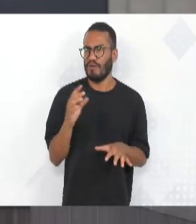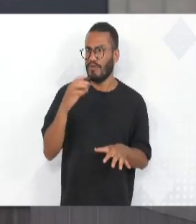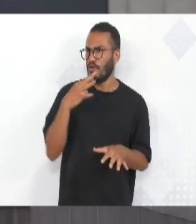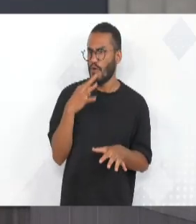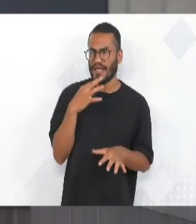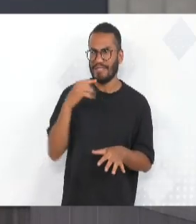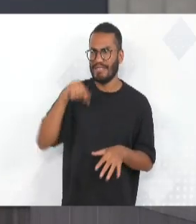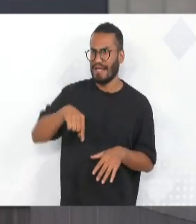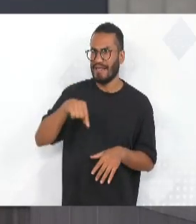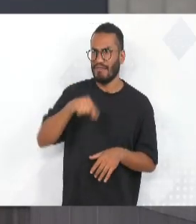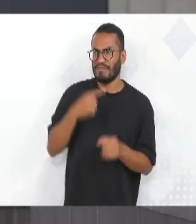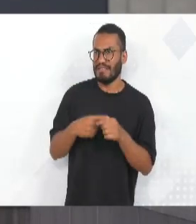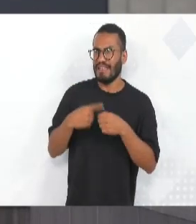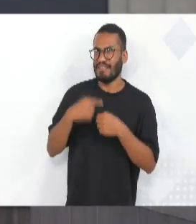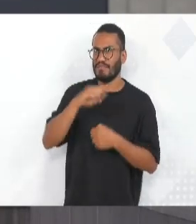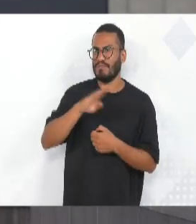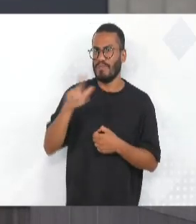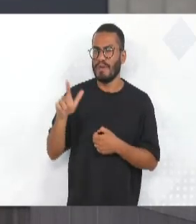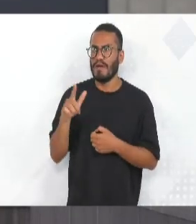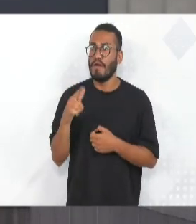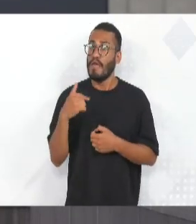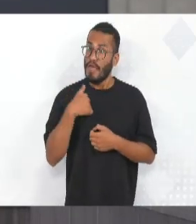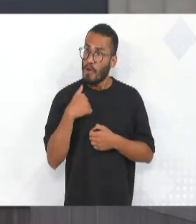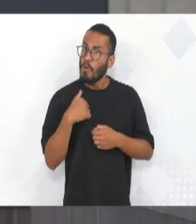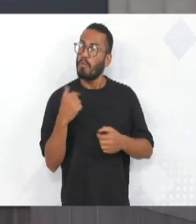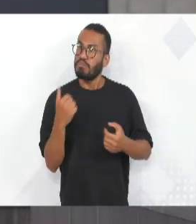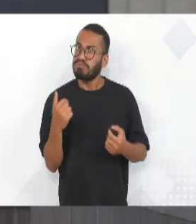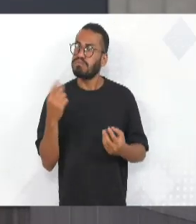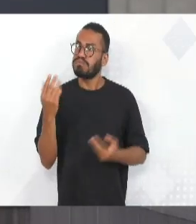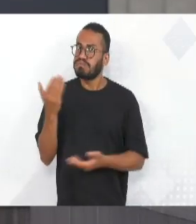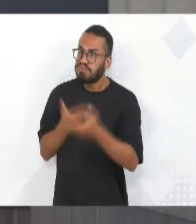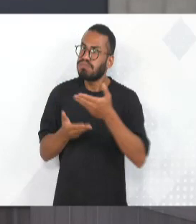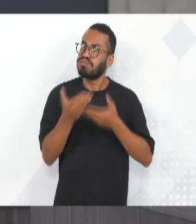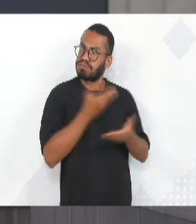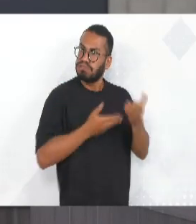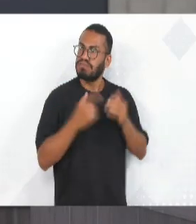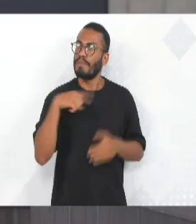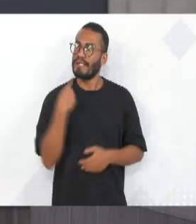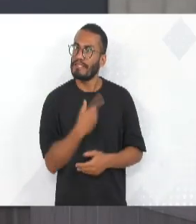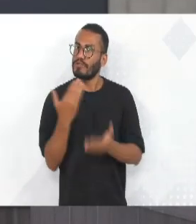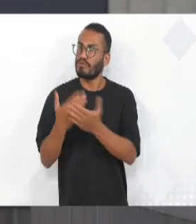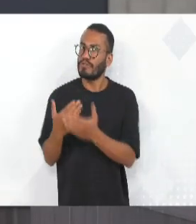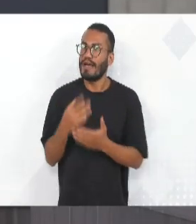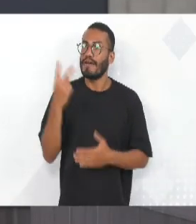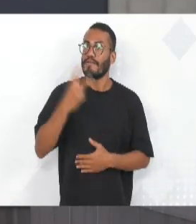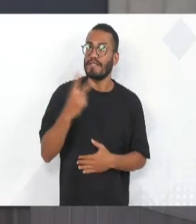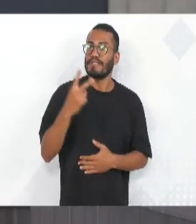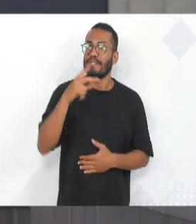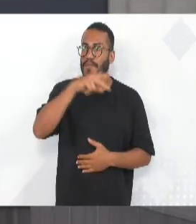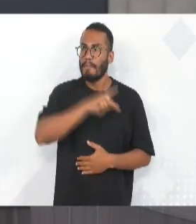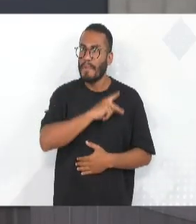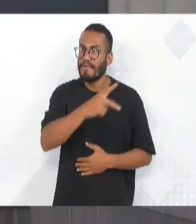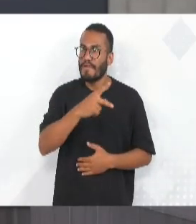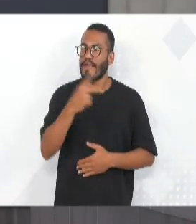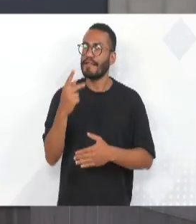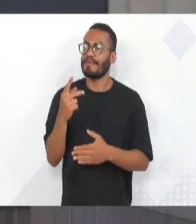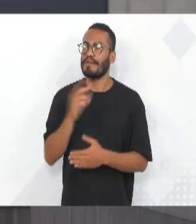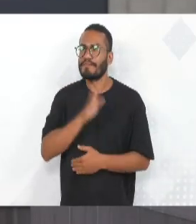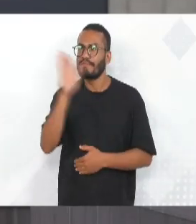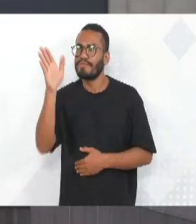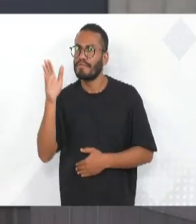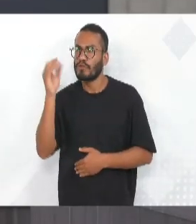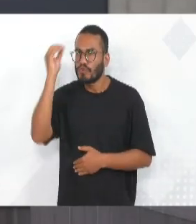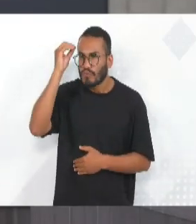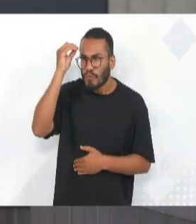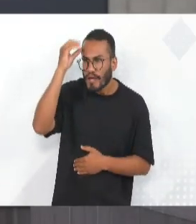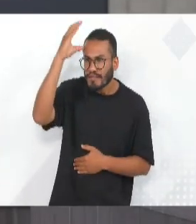aqui no nosso município inclusive fiz essa ponte para que a gente estudasse levamos a vice-prefeita para que pudesse tomar conta do